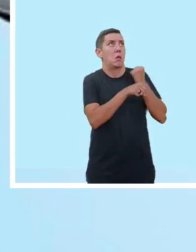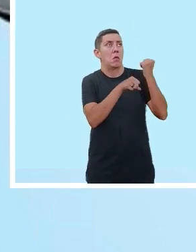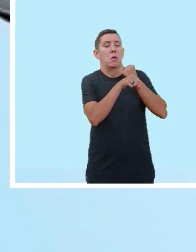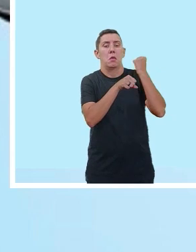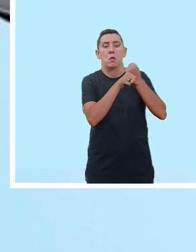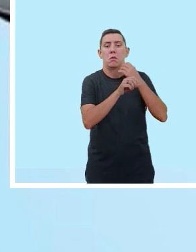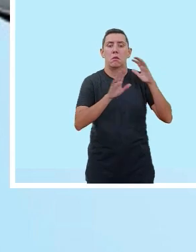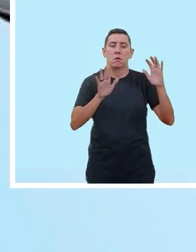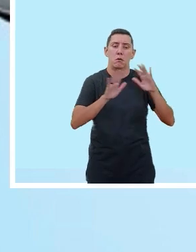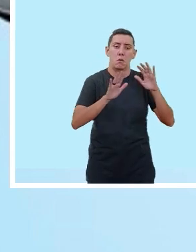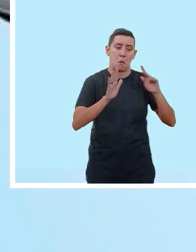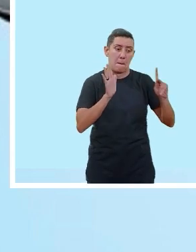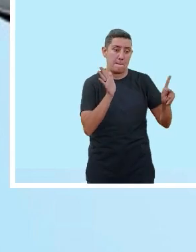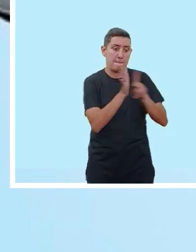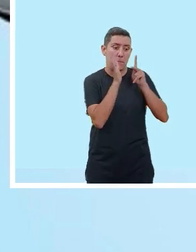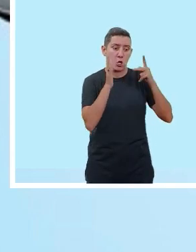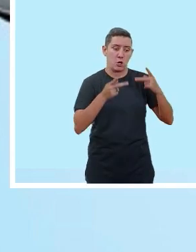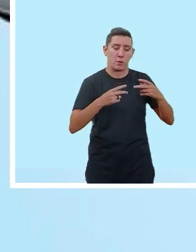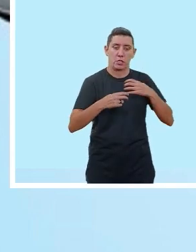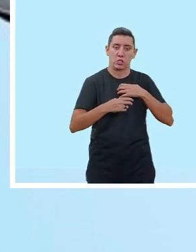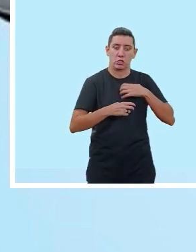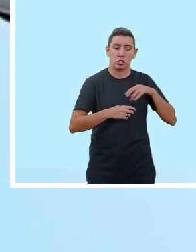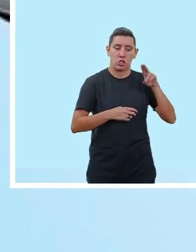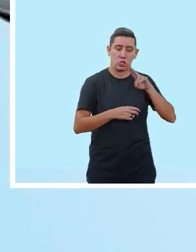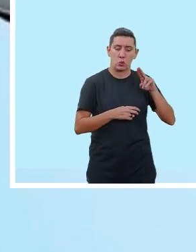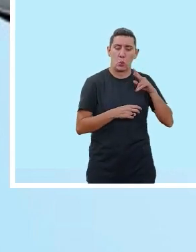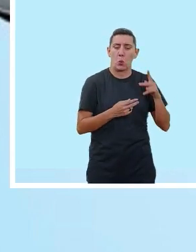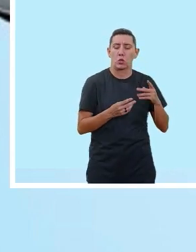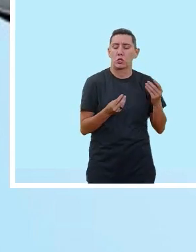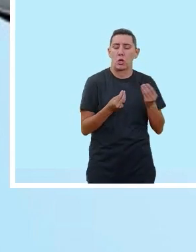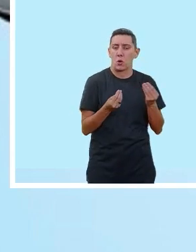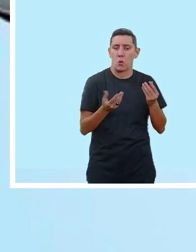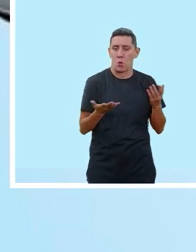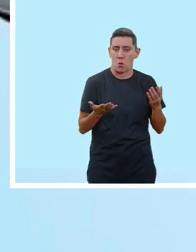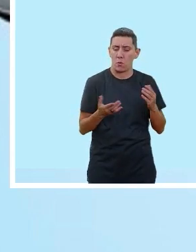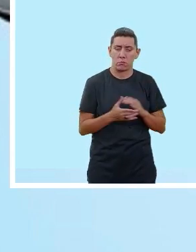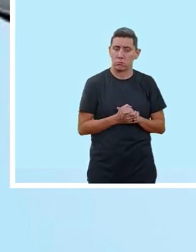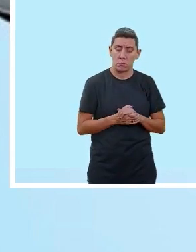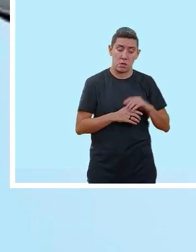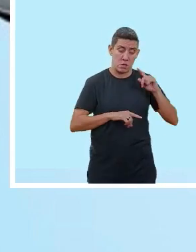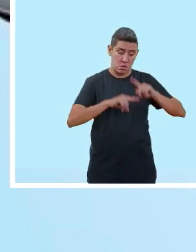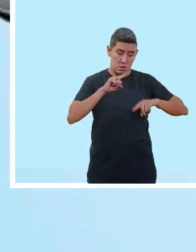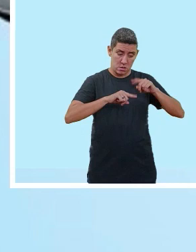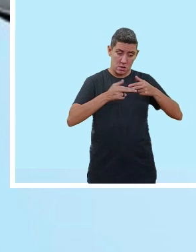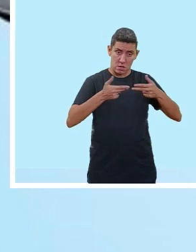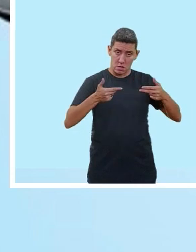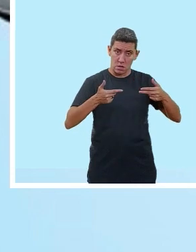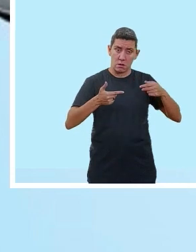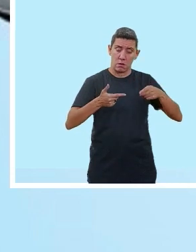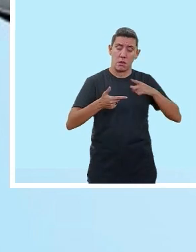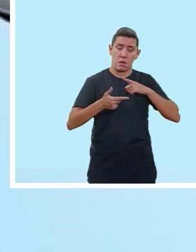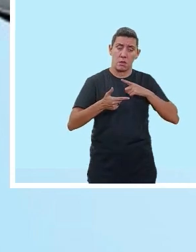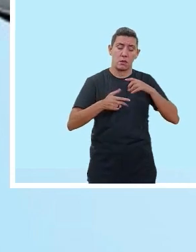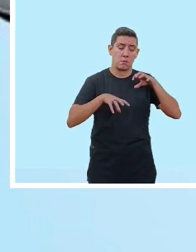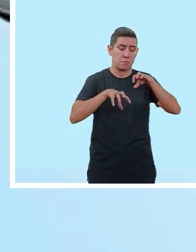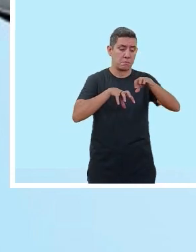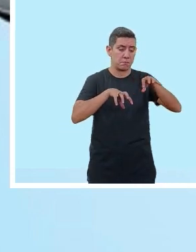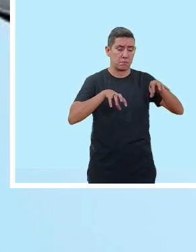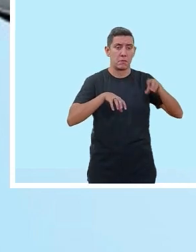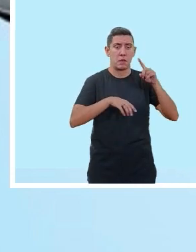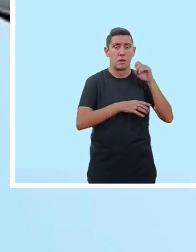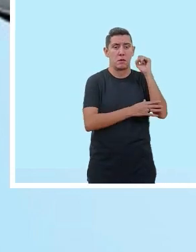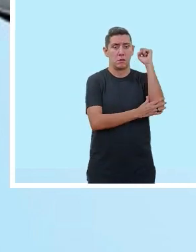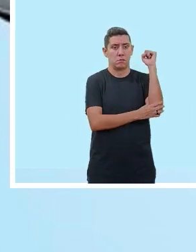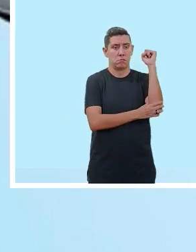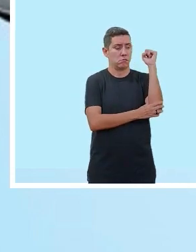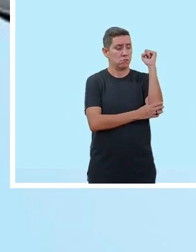uma alvenaria própria para alojar os equipamentos do site, né? Os equipamentos estão instalados de forma em um poste na área